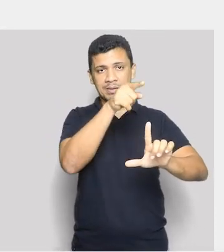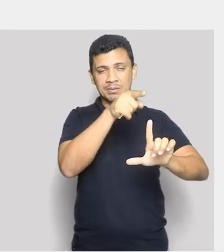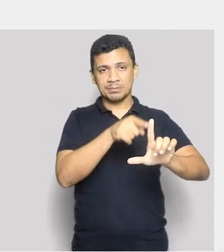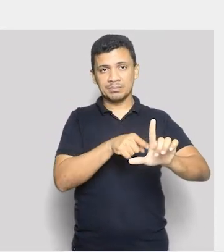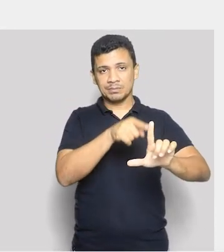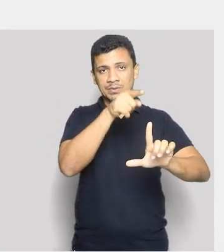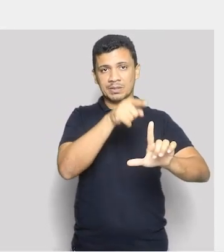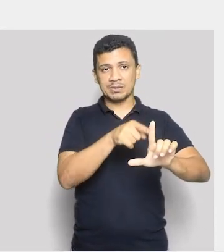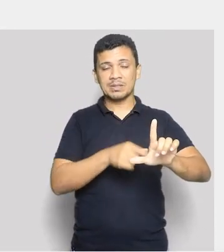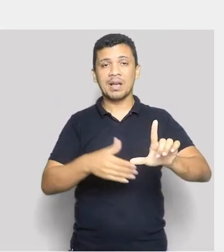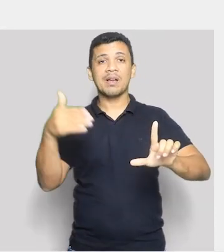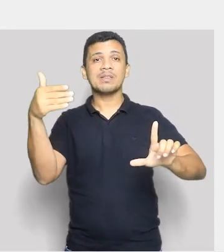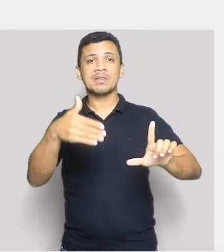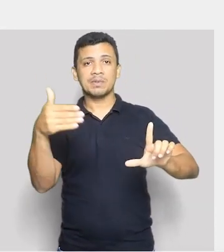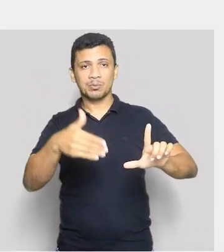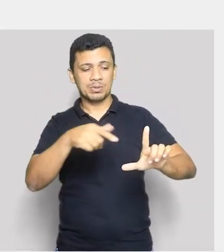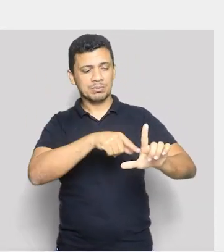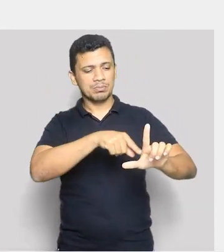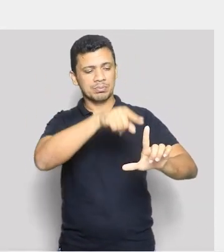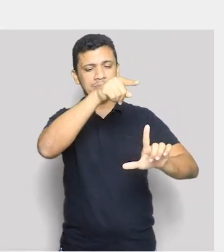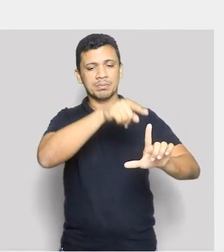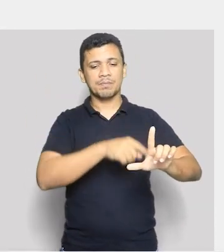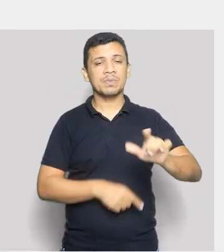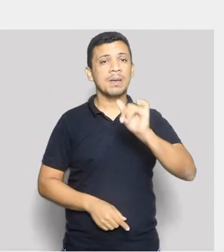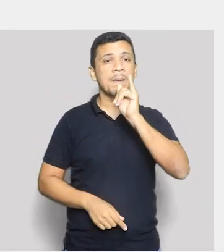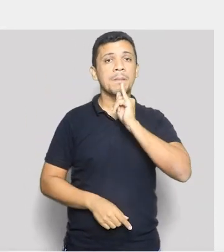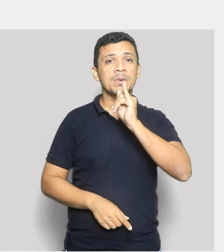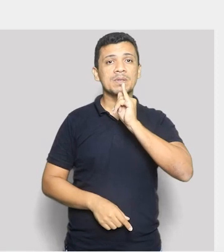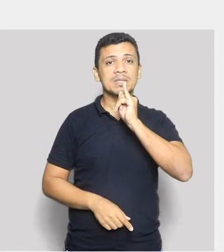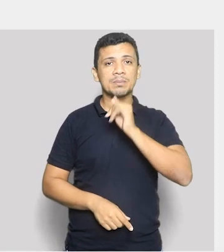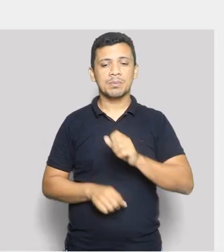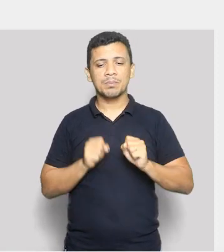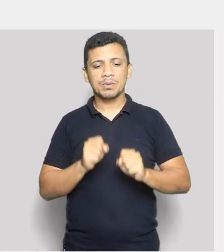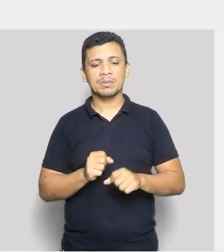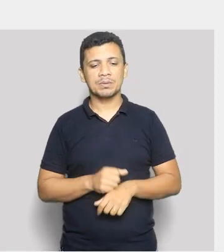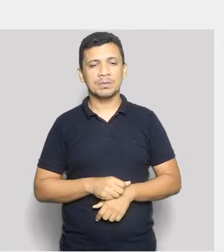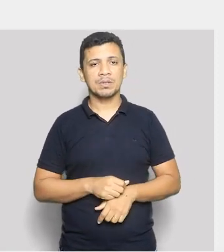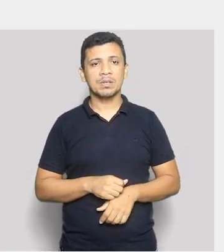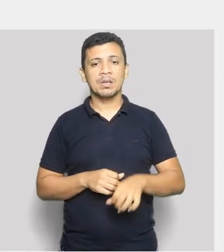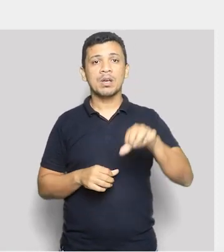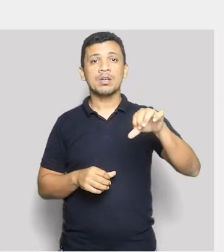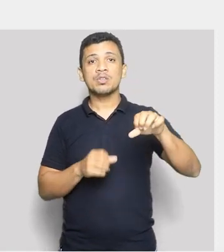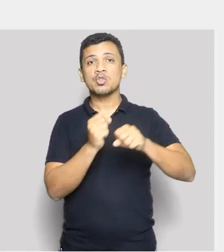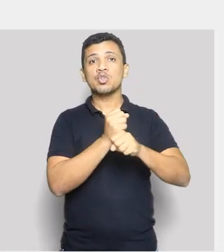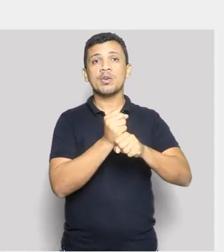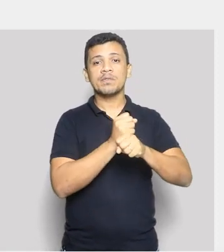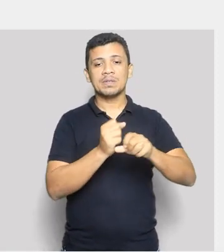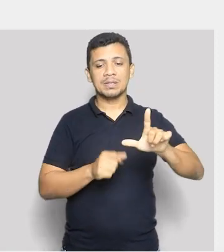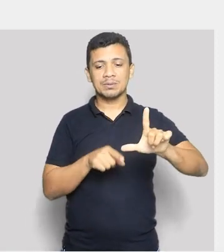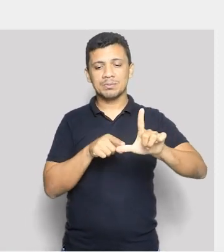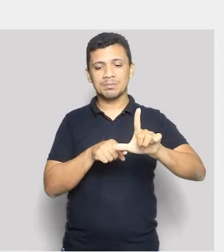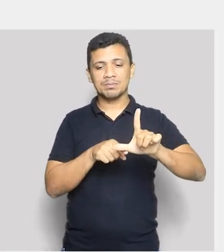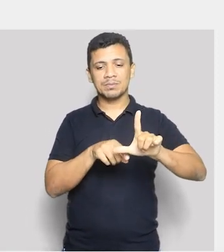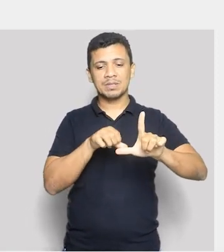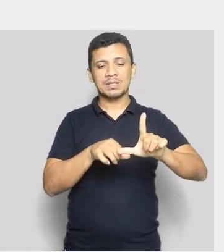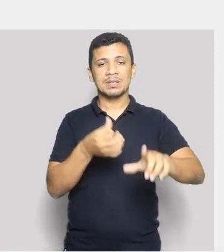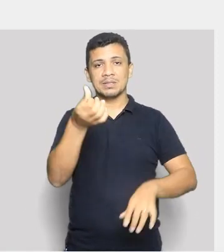eixo vertical as frequências. Então, por exemplo, que a gente pode extrair do gráfico. 9 anos, 6 pessoas com 9